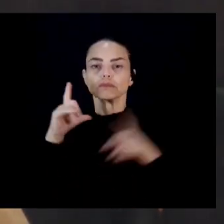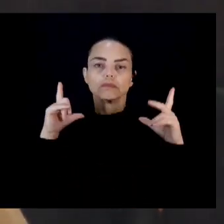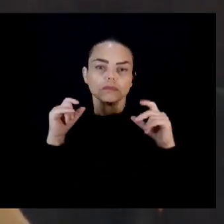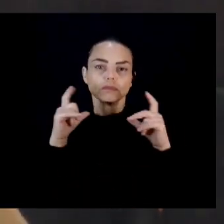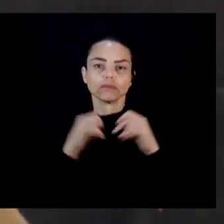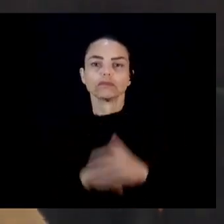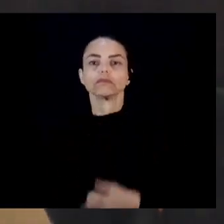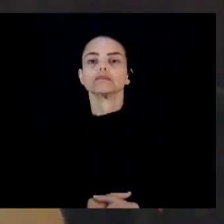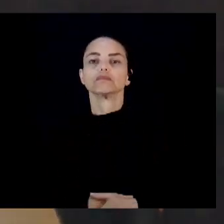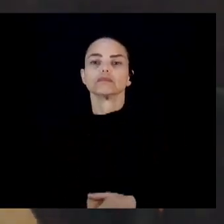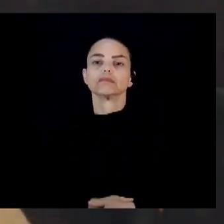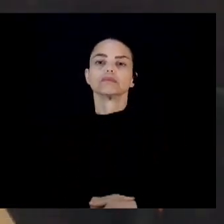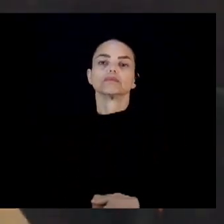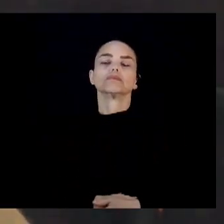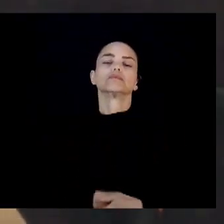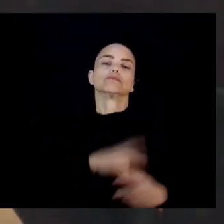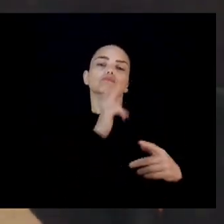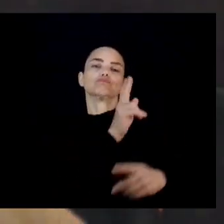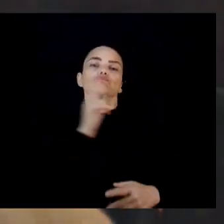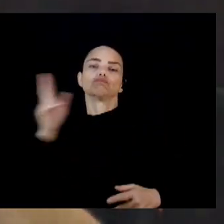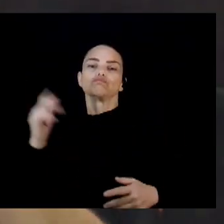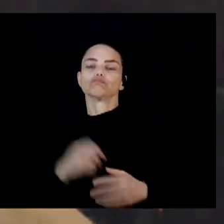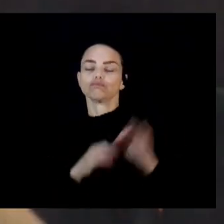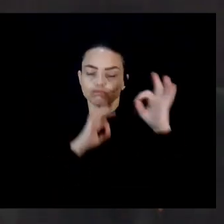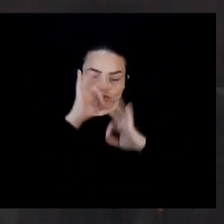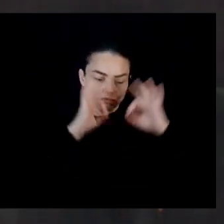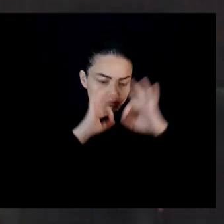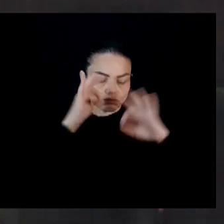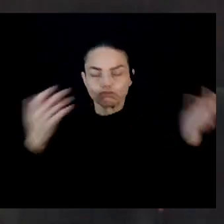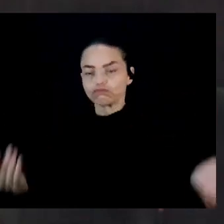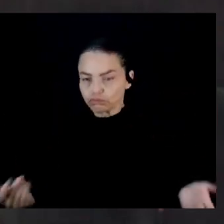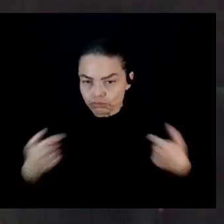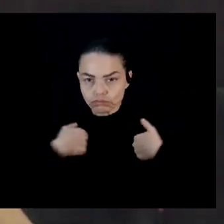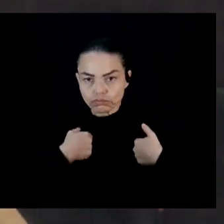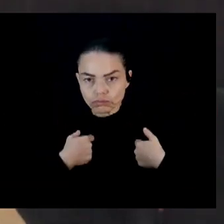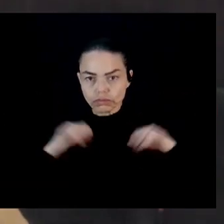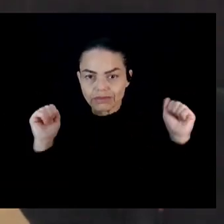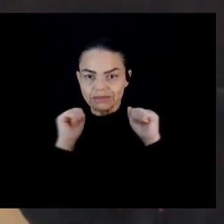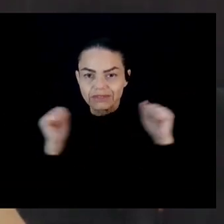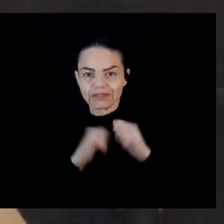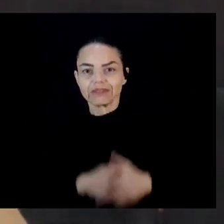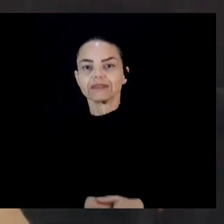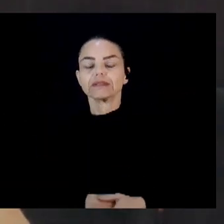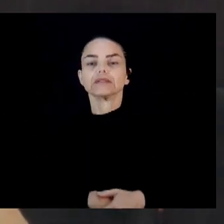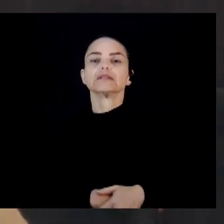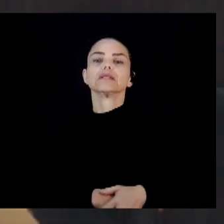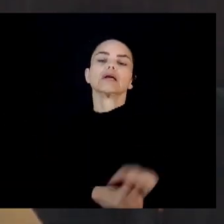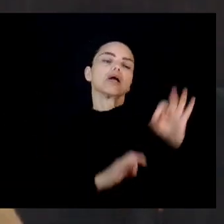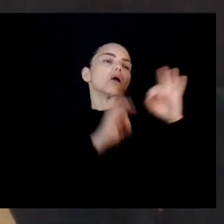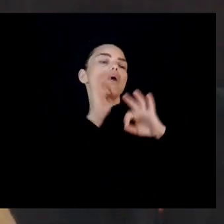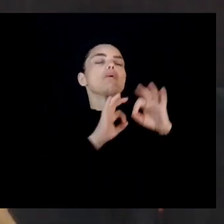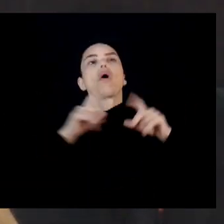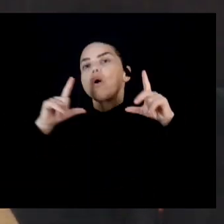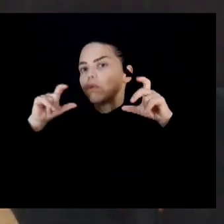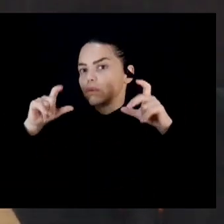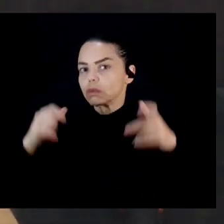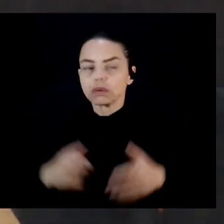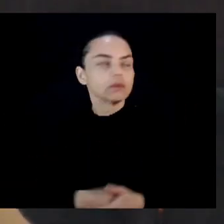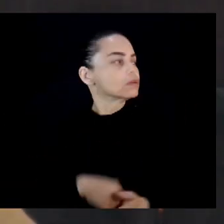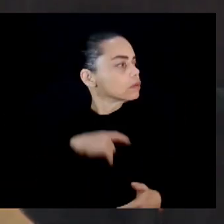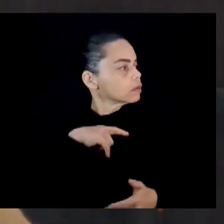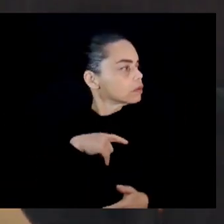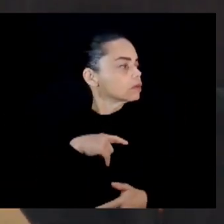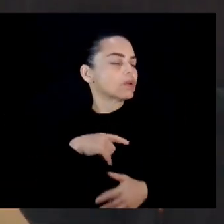está editada. A gente faz, né, eu mesmo faço, adoro fazer umas alteraçõezinhas ali. Então a gente tem que tomar esse